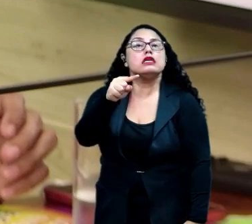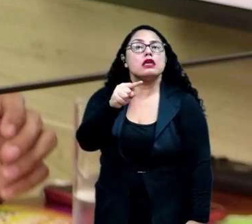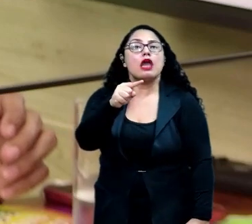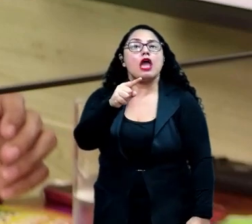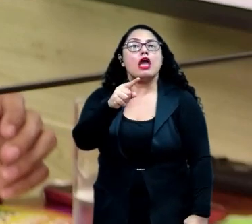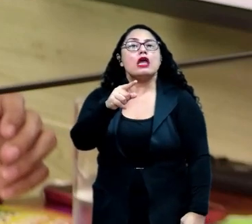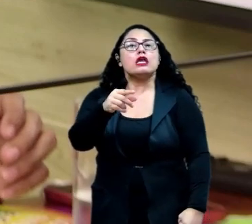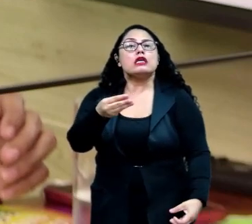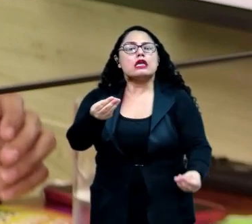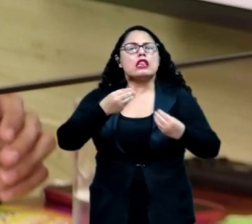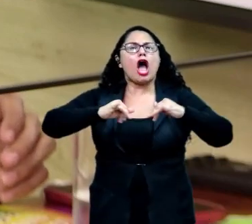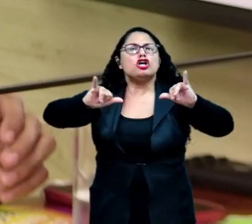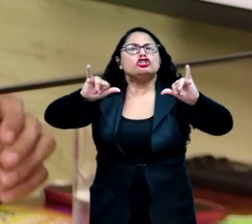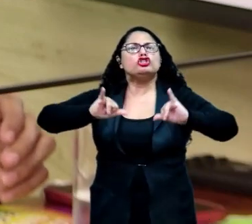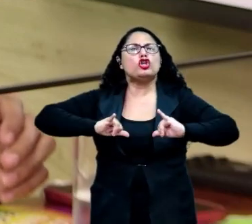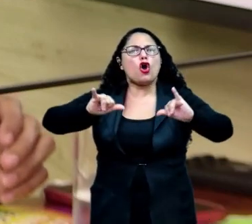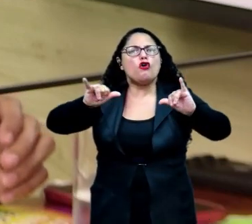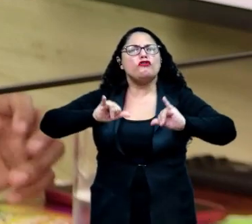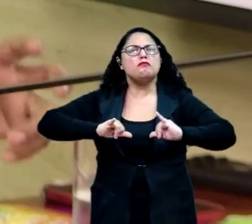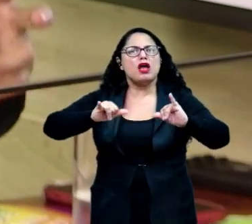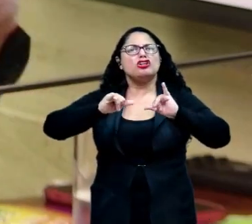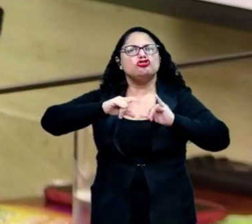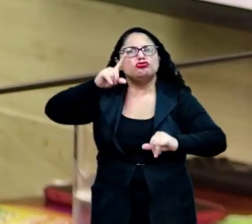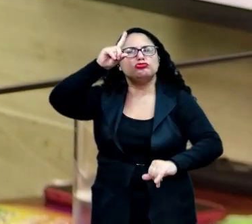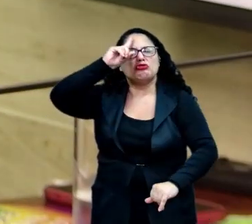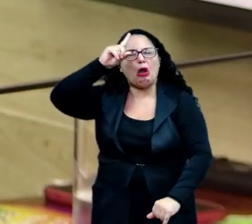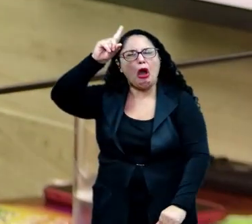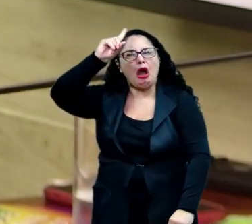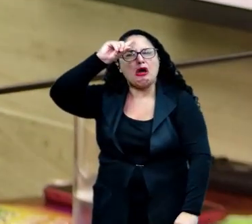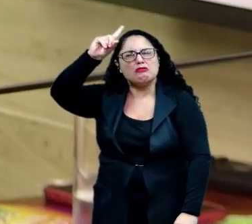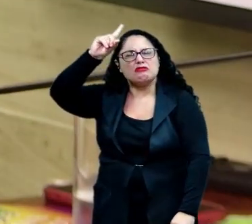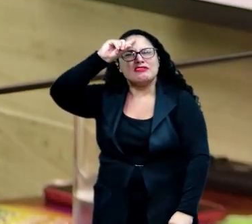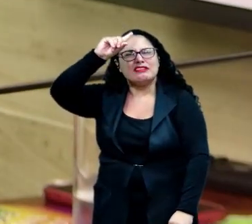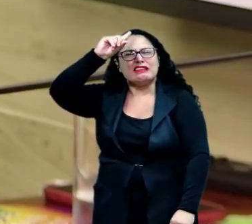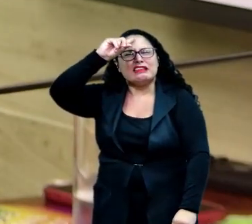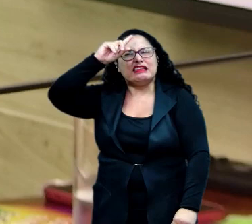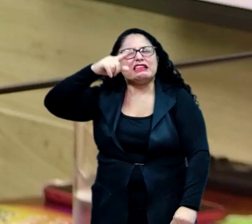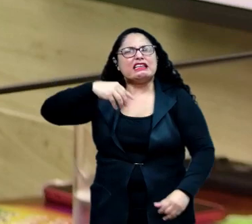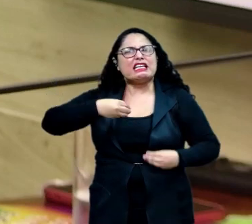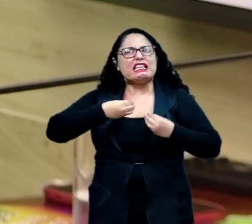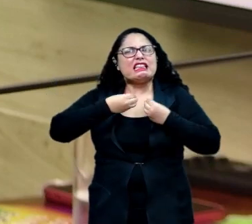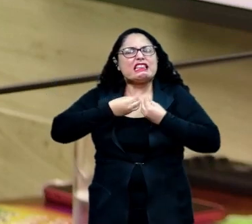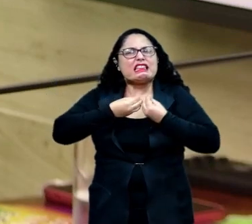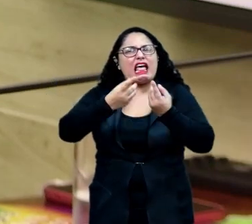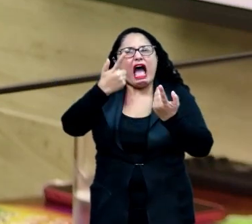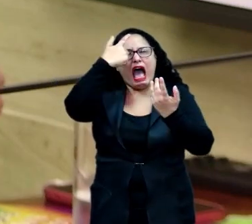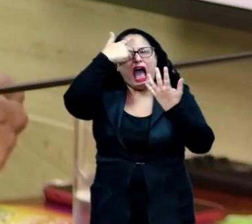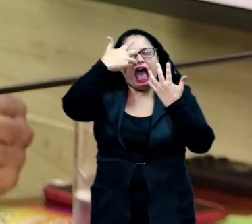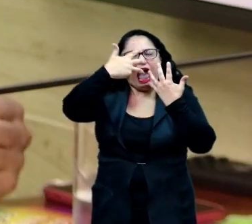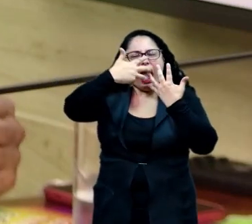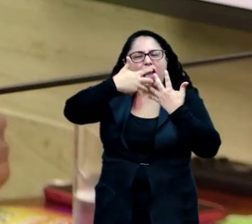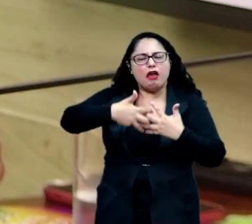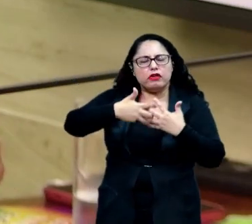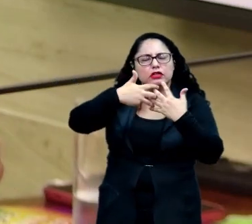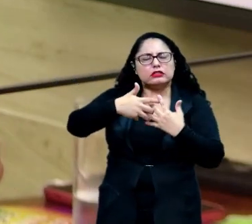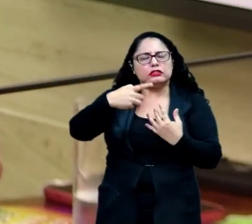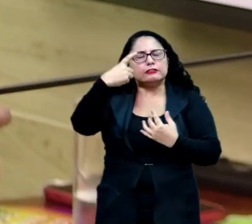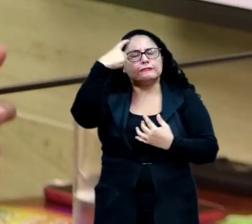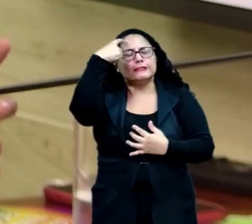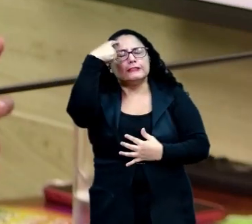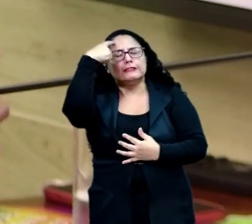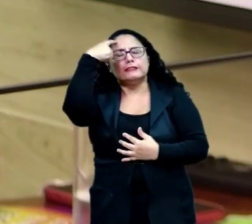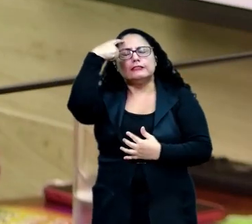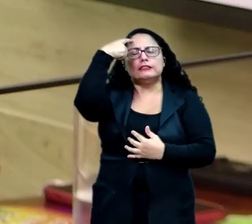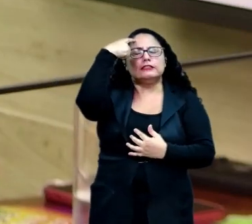carrega um sofrimento contínuo e que traz altas reflexões, inflexões, de